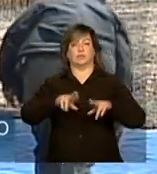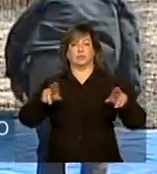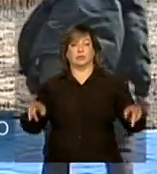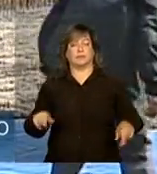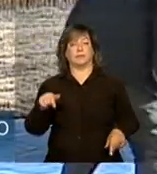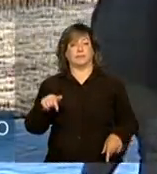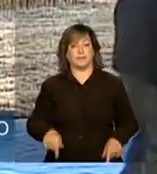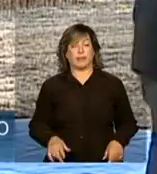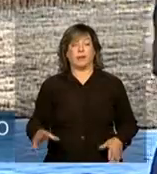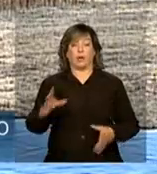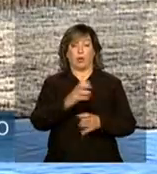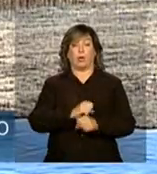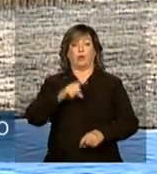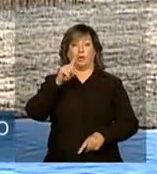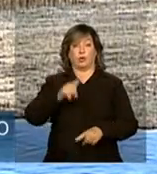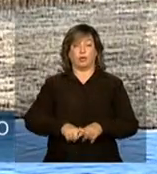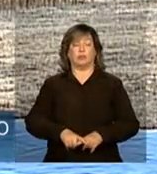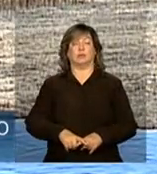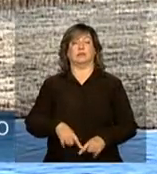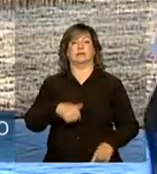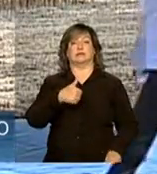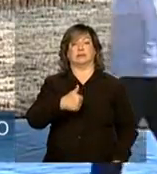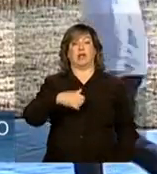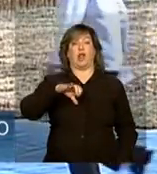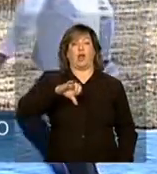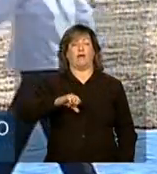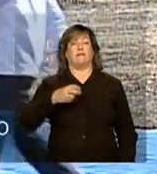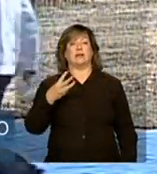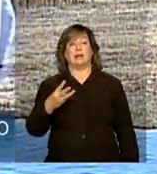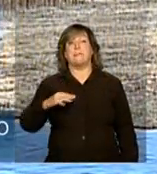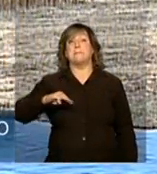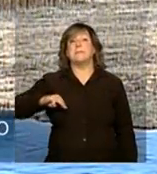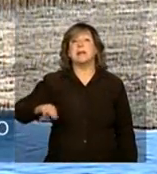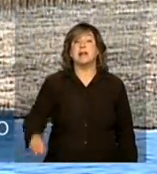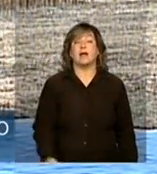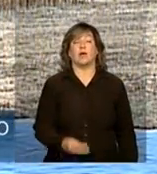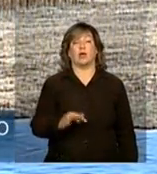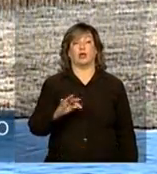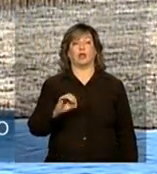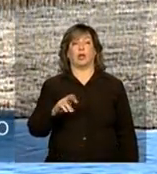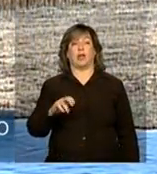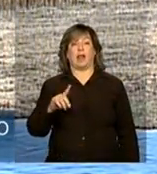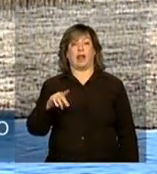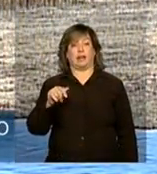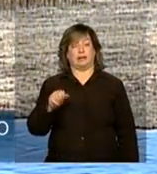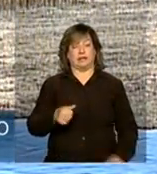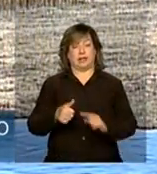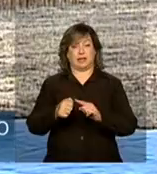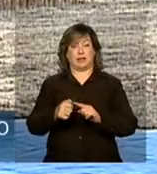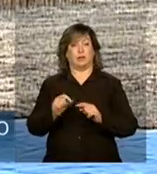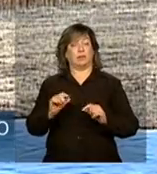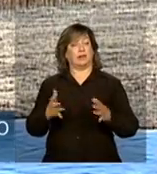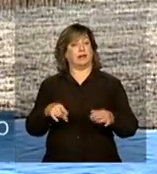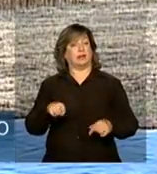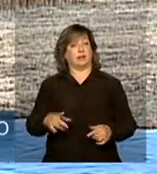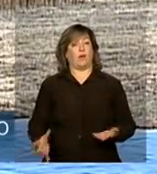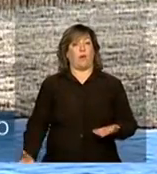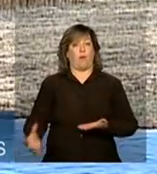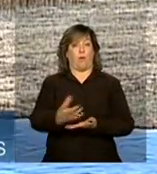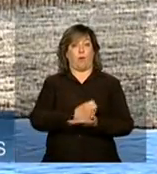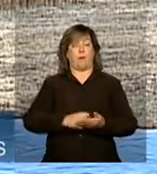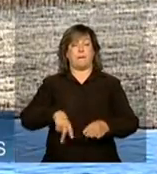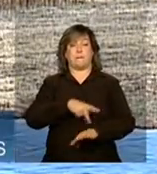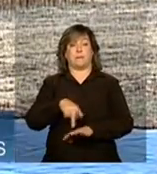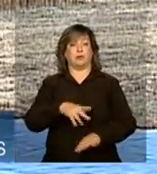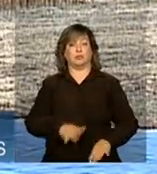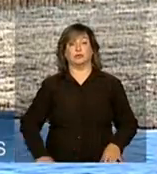desse total aí de 190 3 milhões de toneladas de grãos que devem ser colhidos em todo o